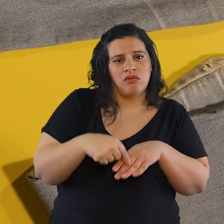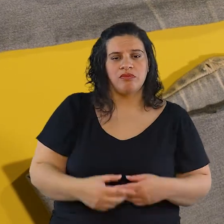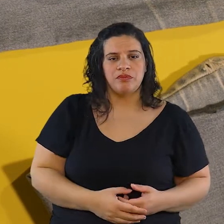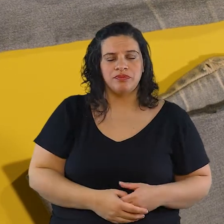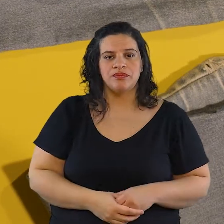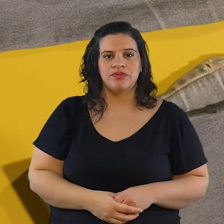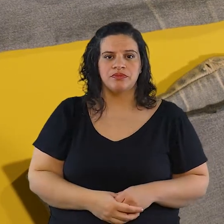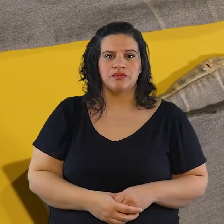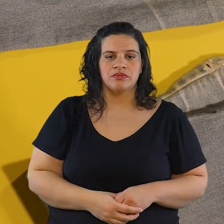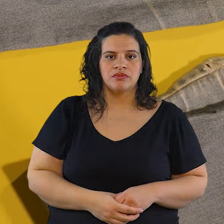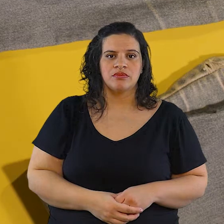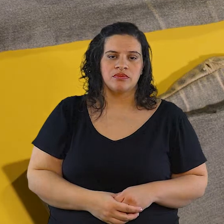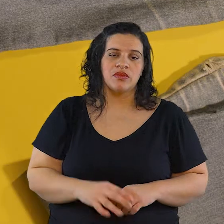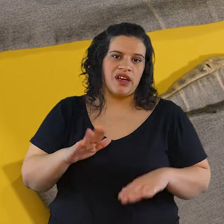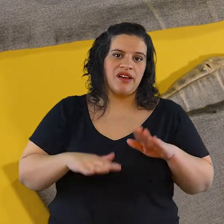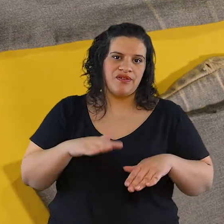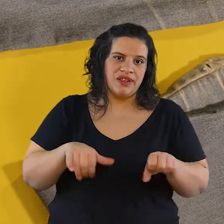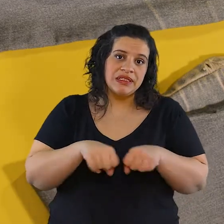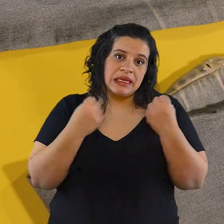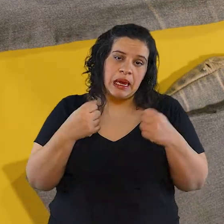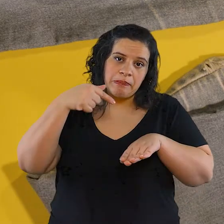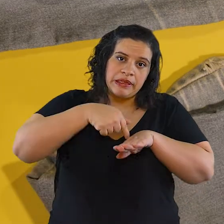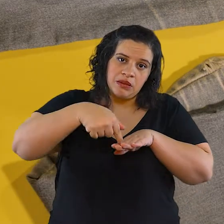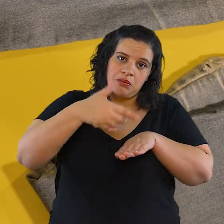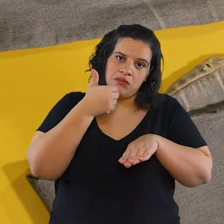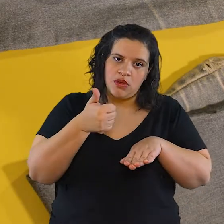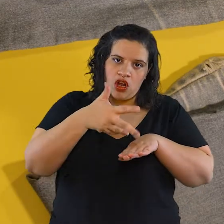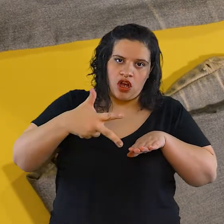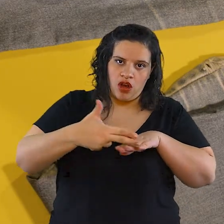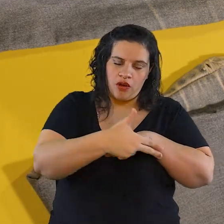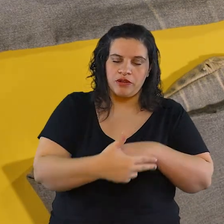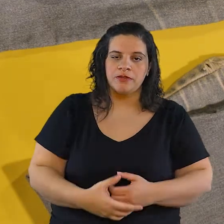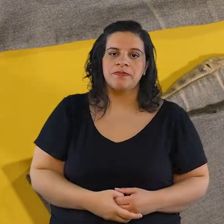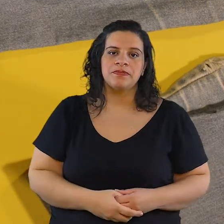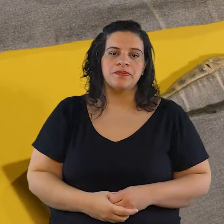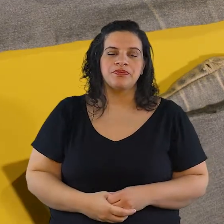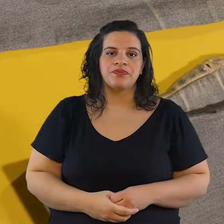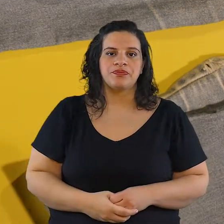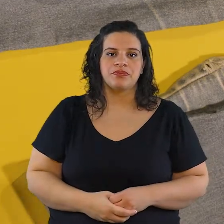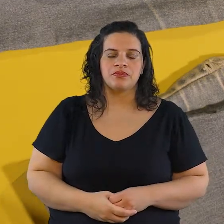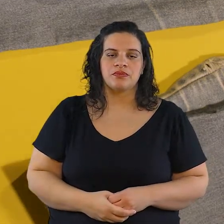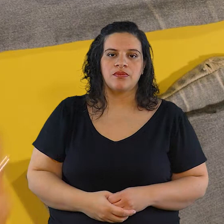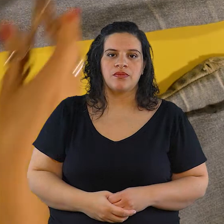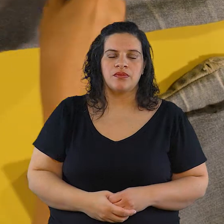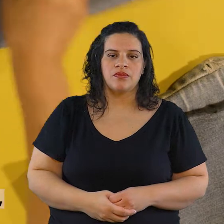quebrar, porque é bem grosso, tá? Se eu for costurar duas ainda, pode ser que realmente